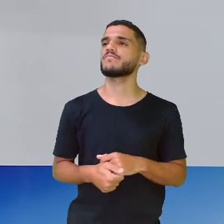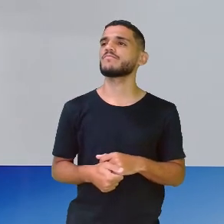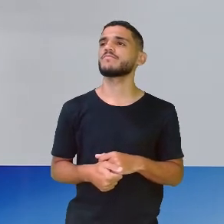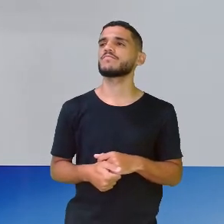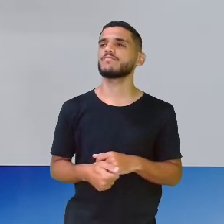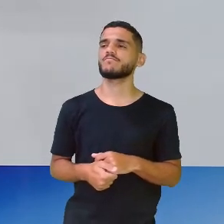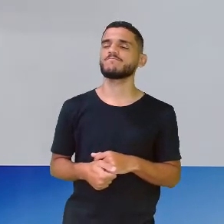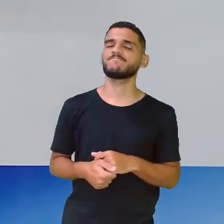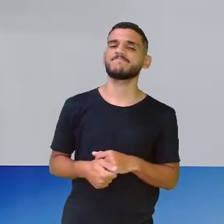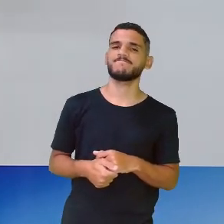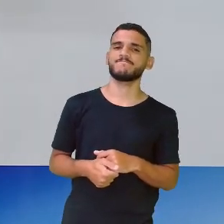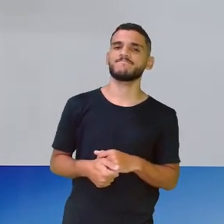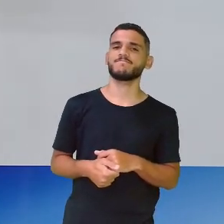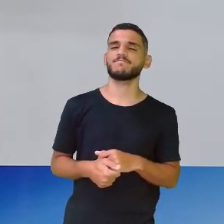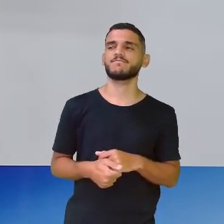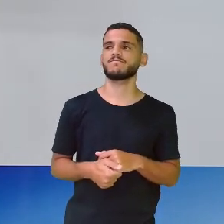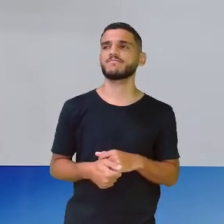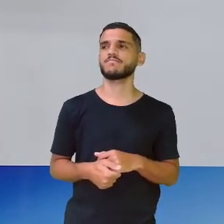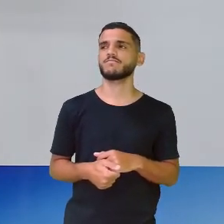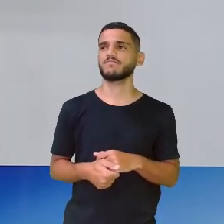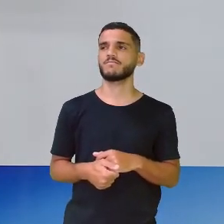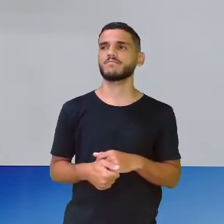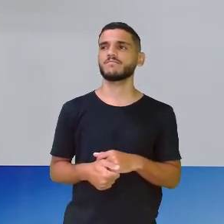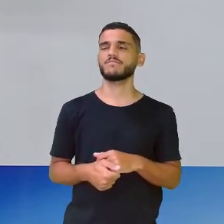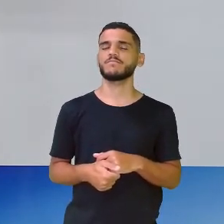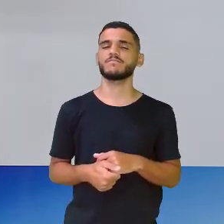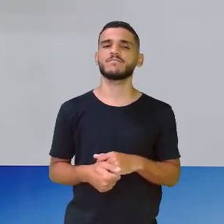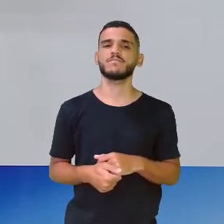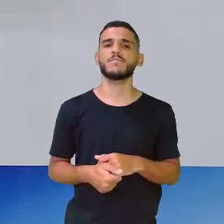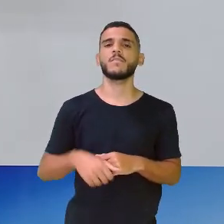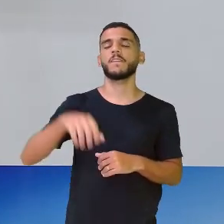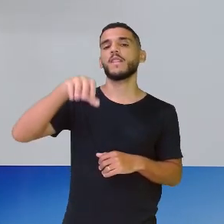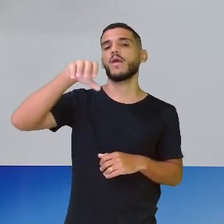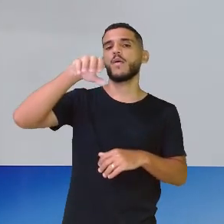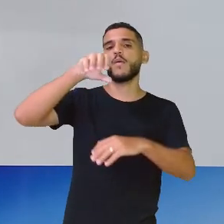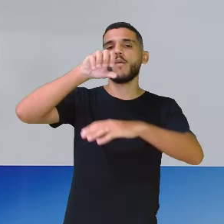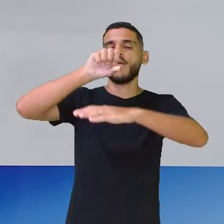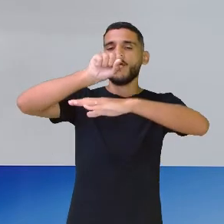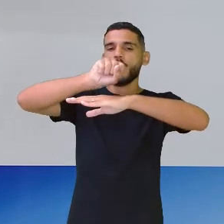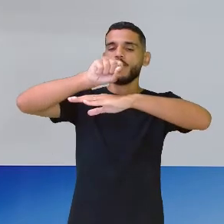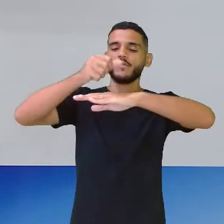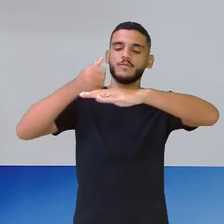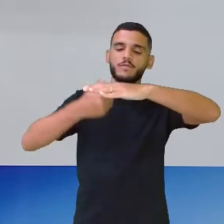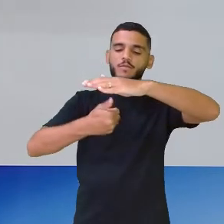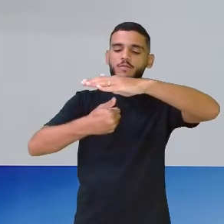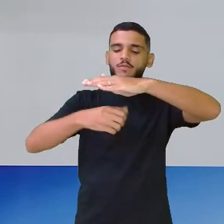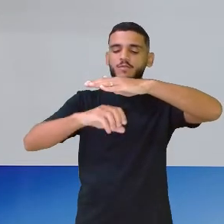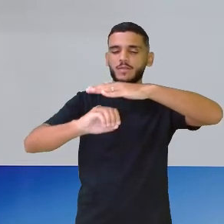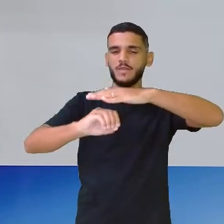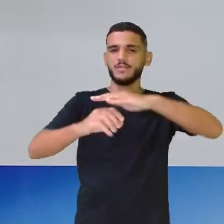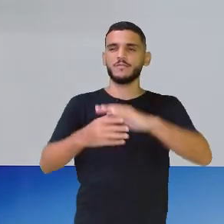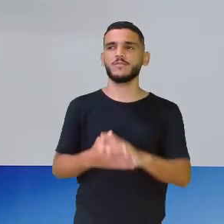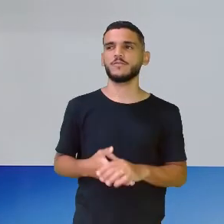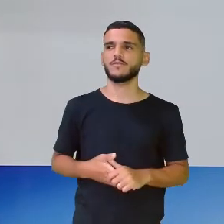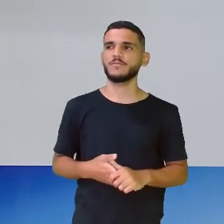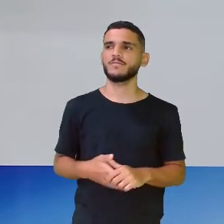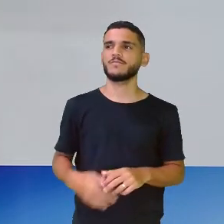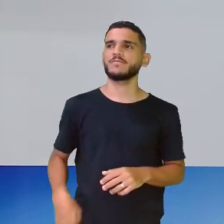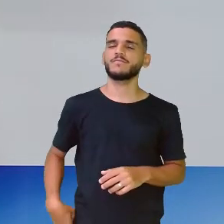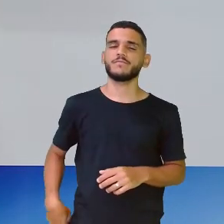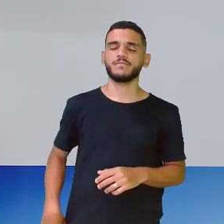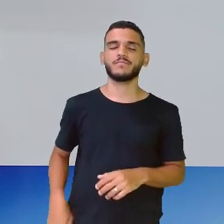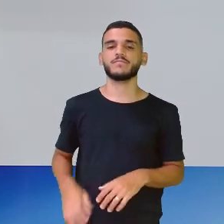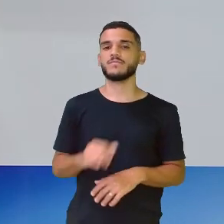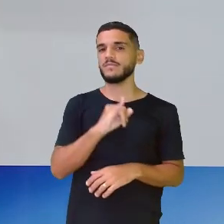décimos, 5 décimos, 6 décimos, 7 décimos, 8 décimos. E se eu quisesse em centavos?